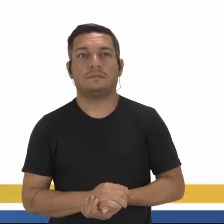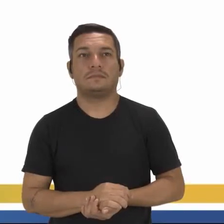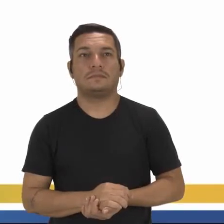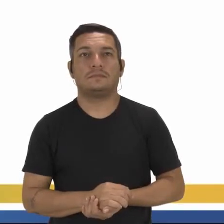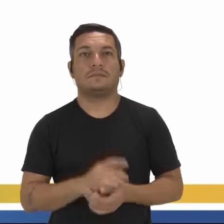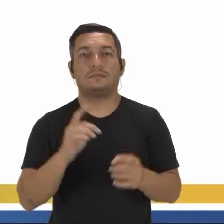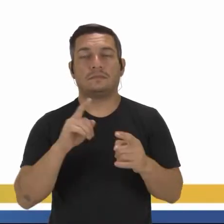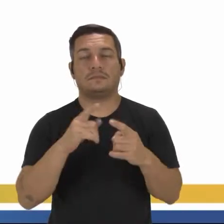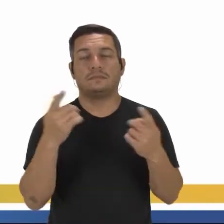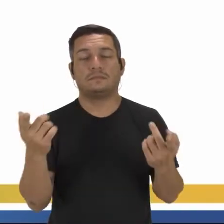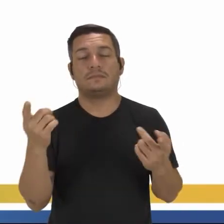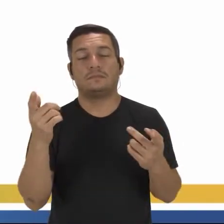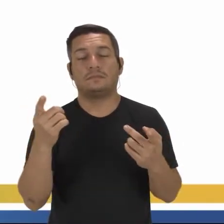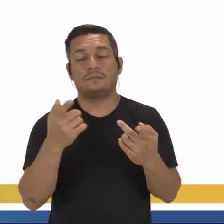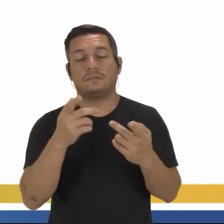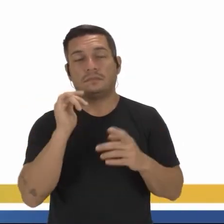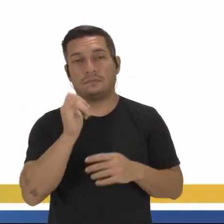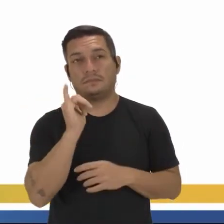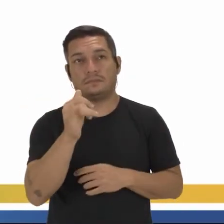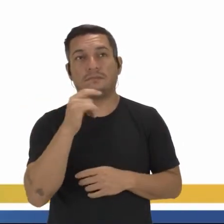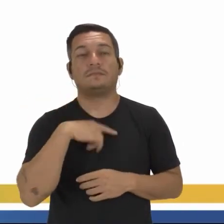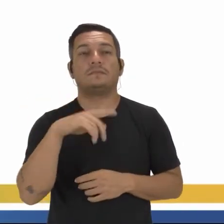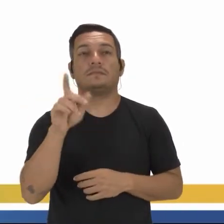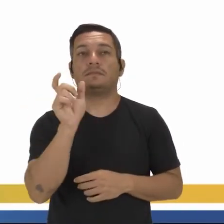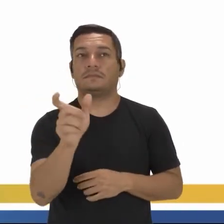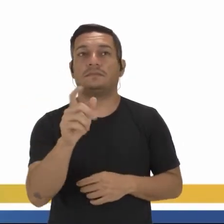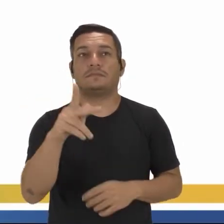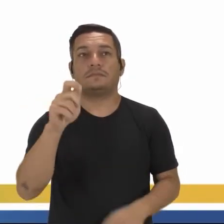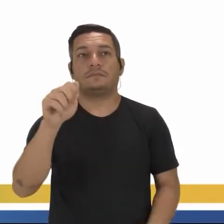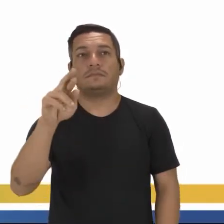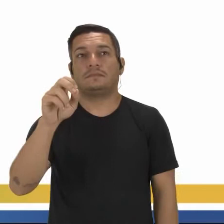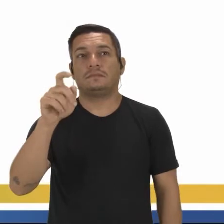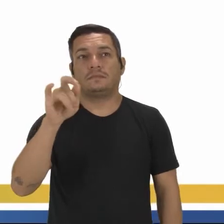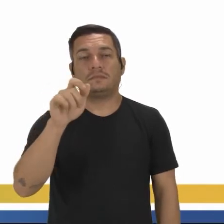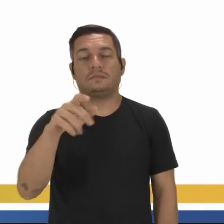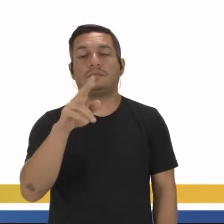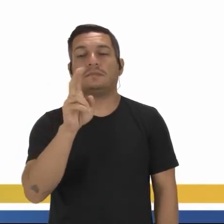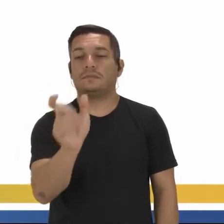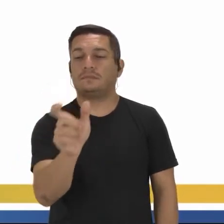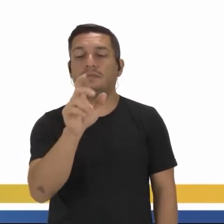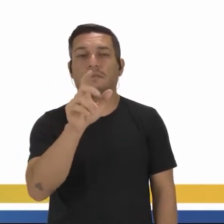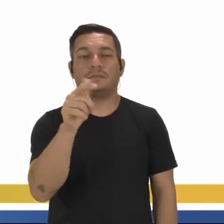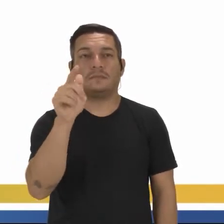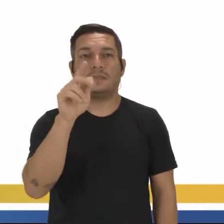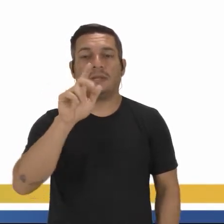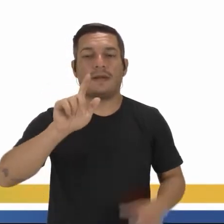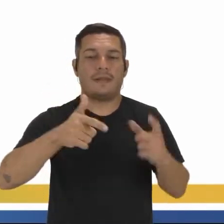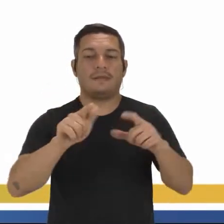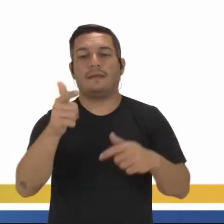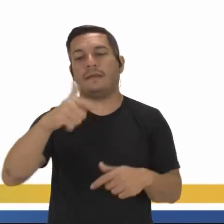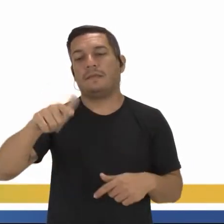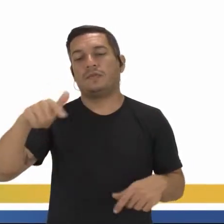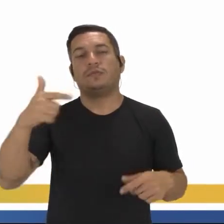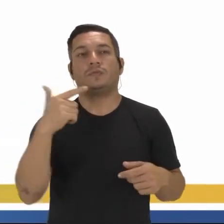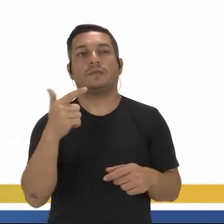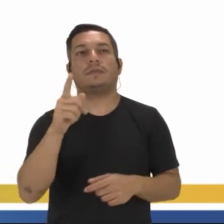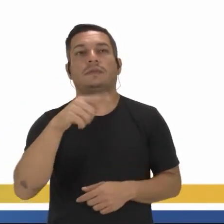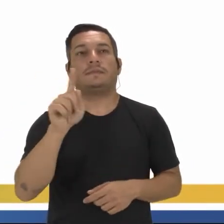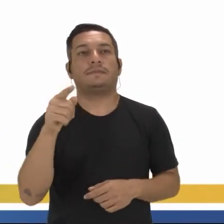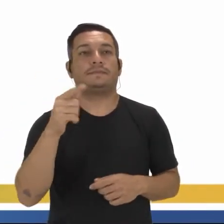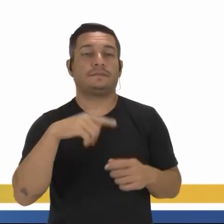Mais uma coisinha sobre as paroxítonas. As palavras com letras repetidas também não têm mais